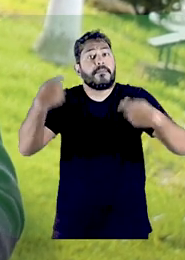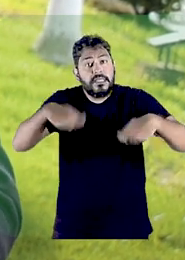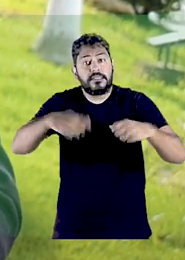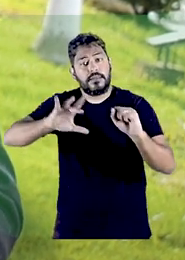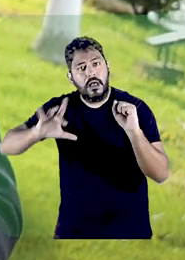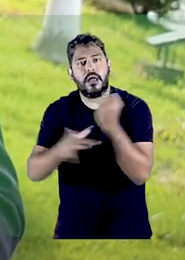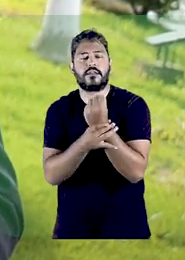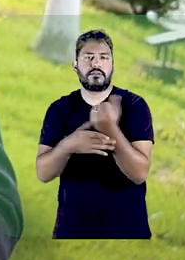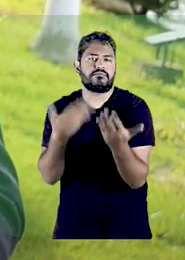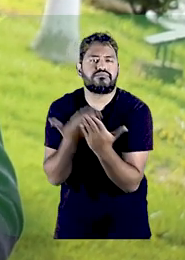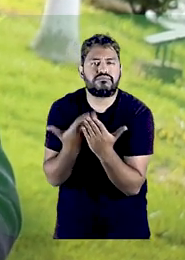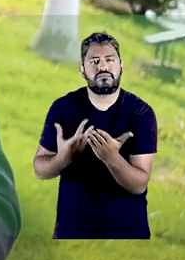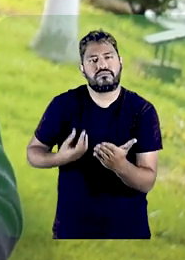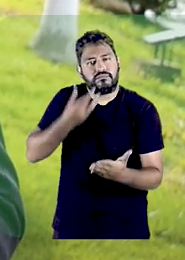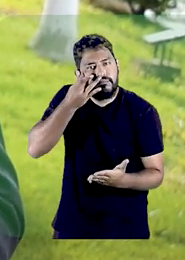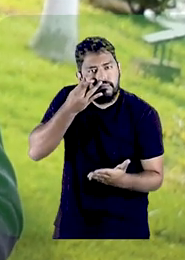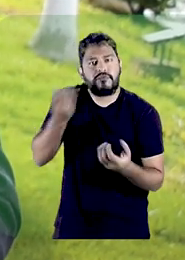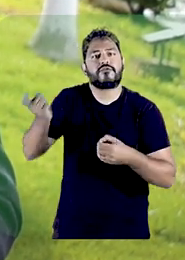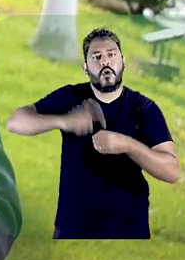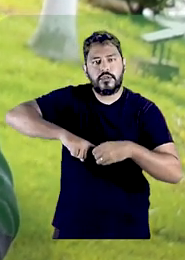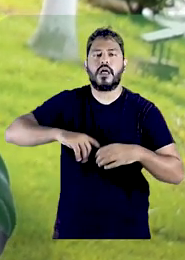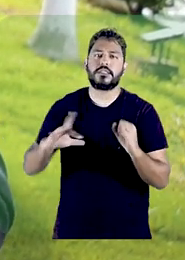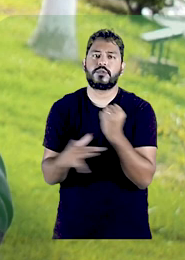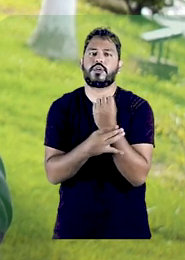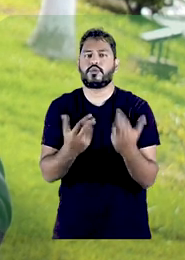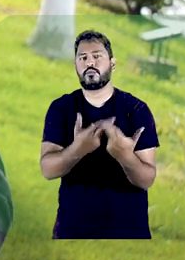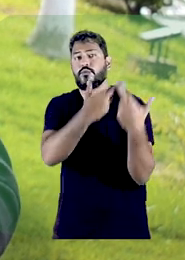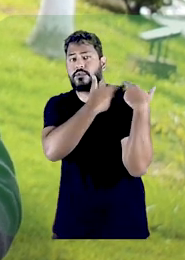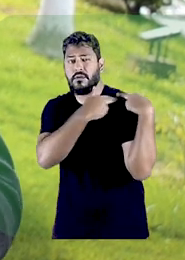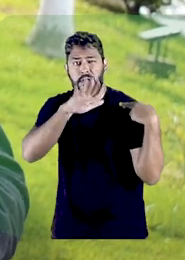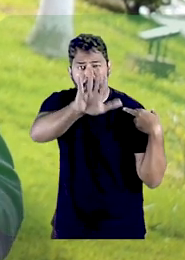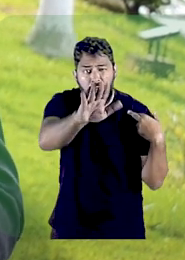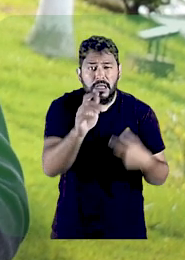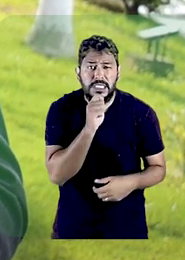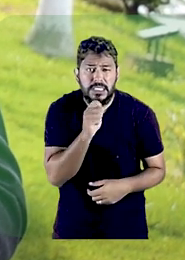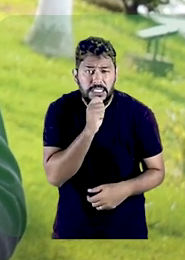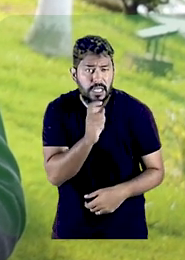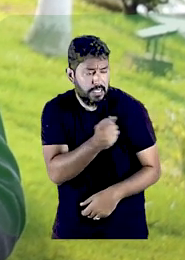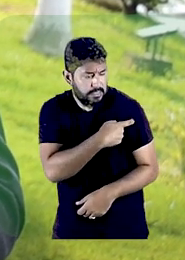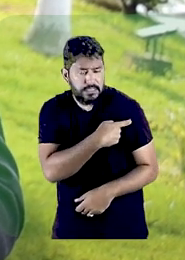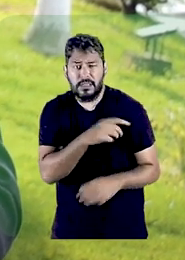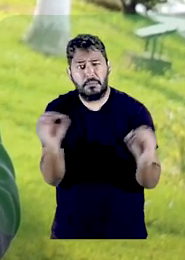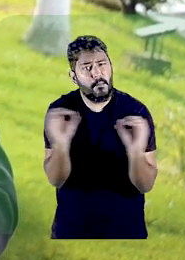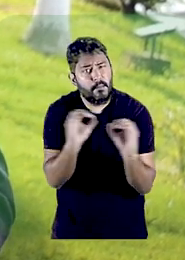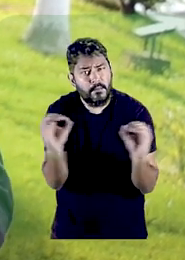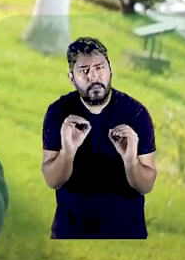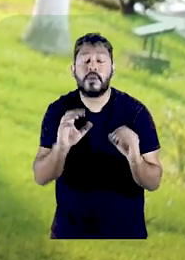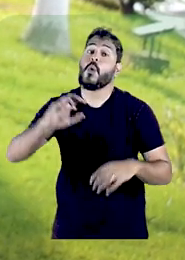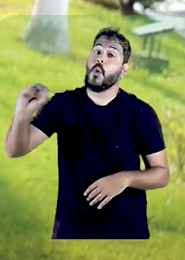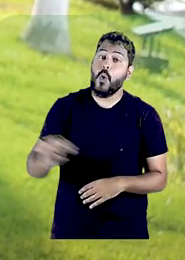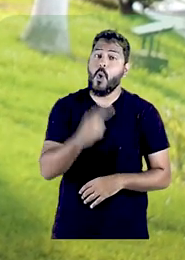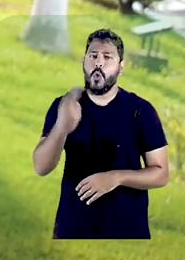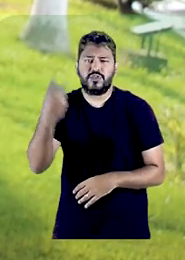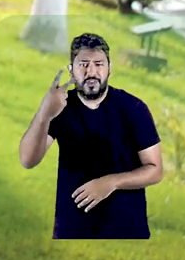encontramos para garantir uma volta presencial segura e responsável. Se você ainda não tomou nenhuma dose da vacina ou